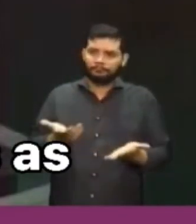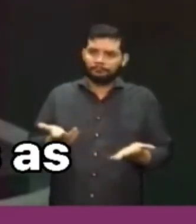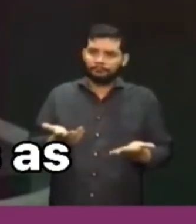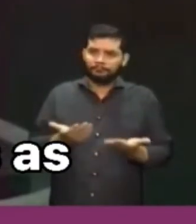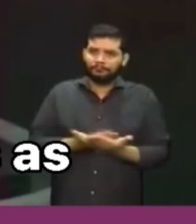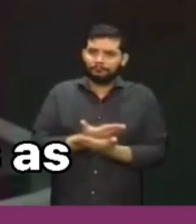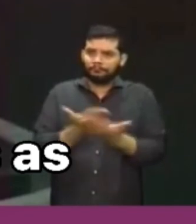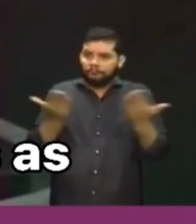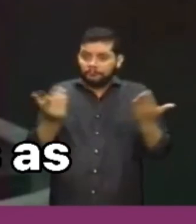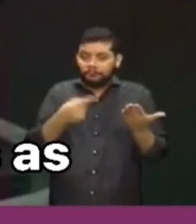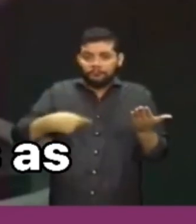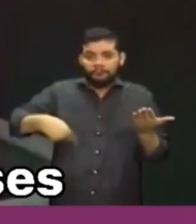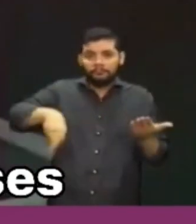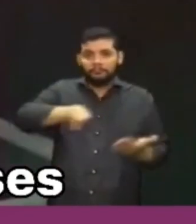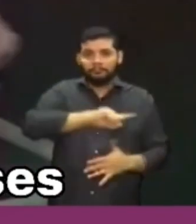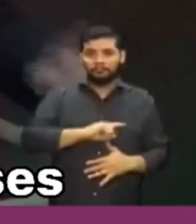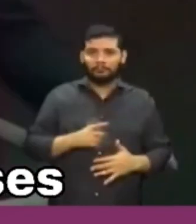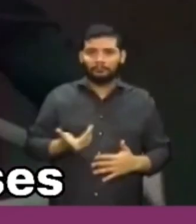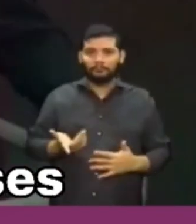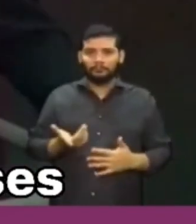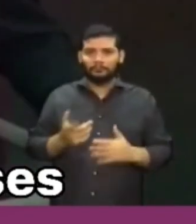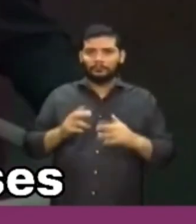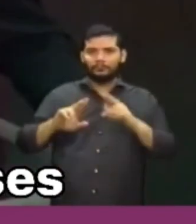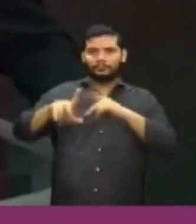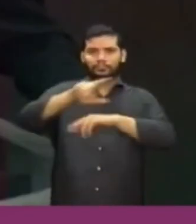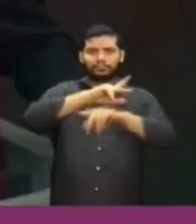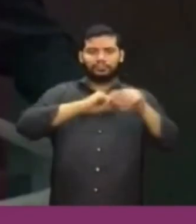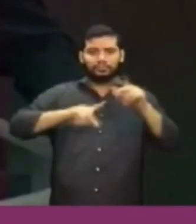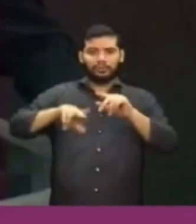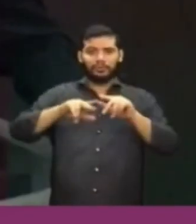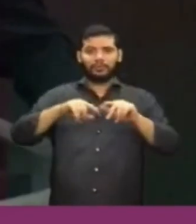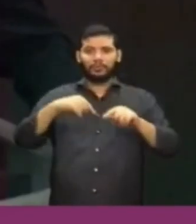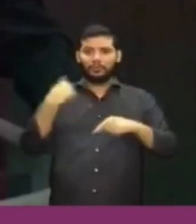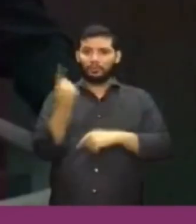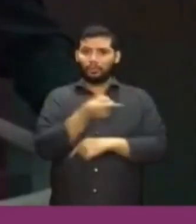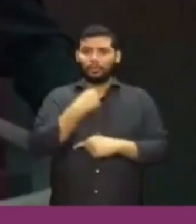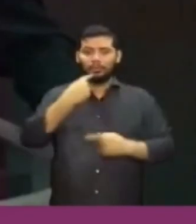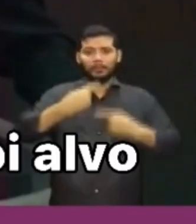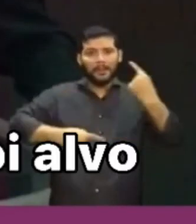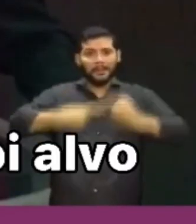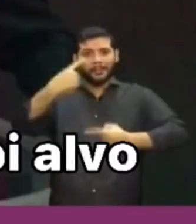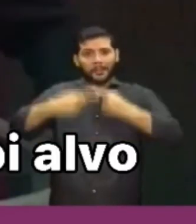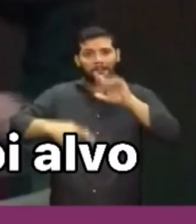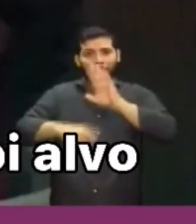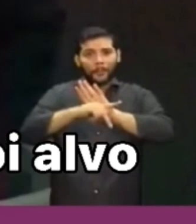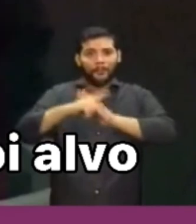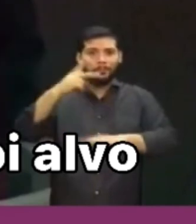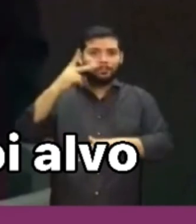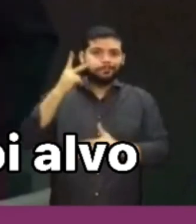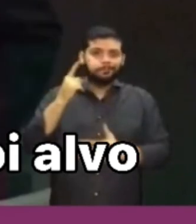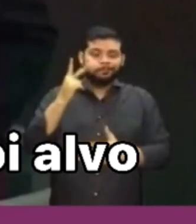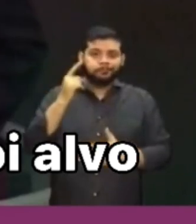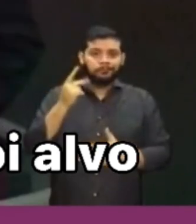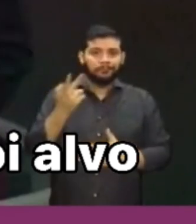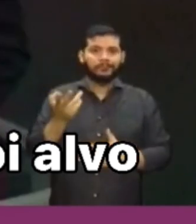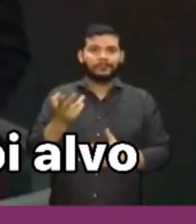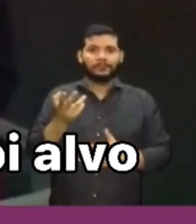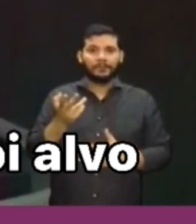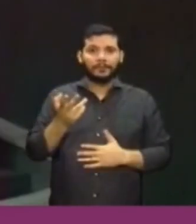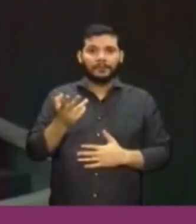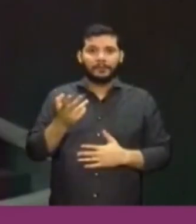aqui somos, com todas as divergências, o parlamento dos cearenses. Eu quero dizer que o Ceará foi alvo de